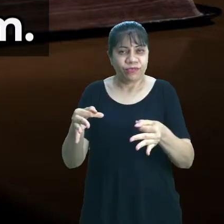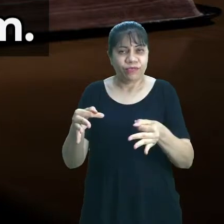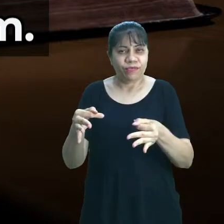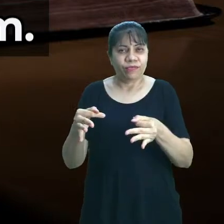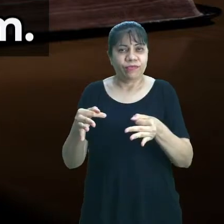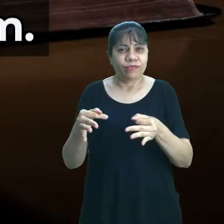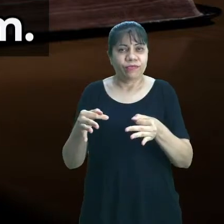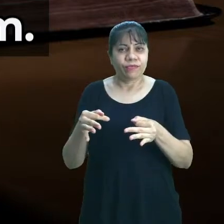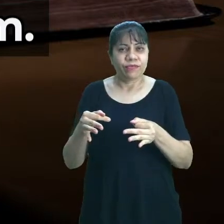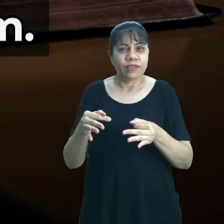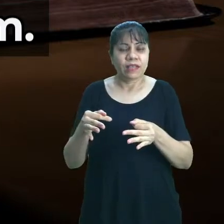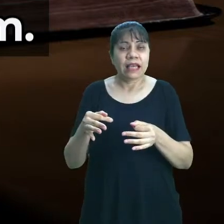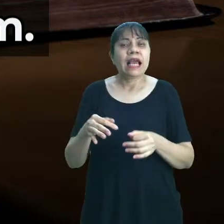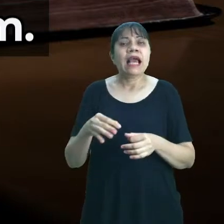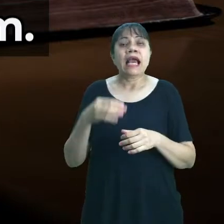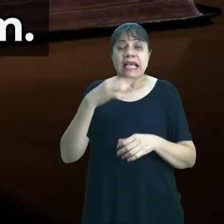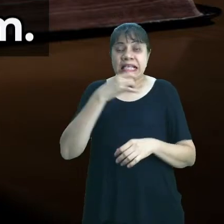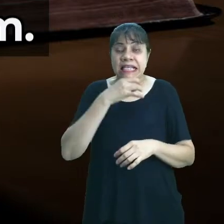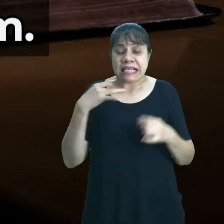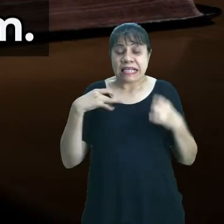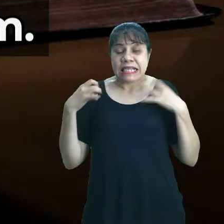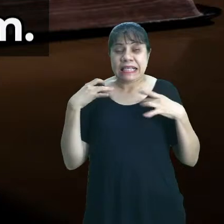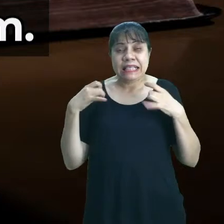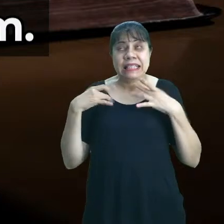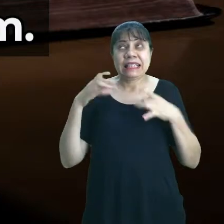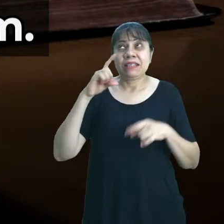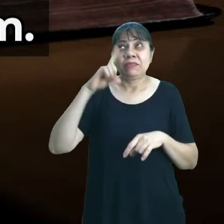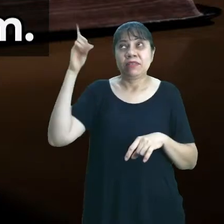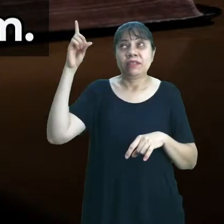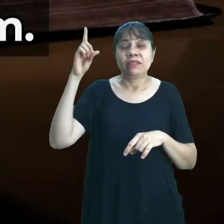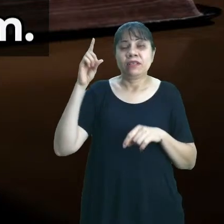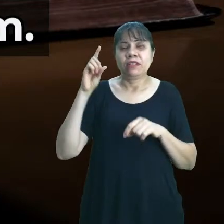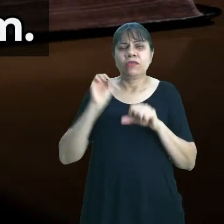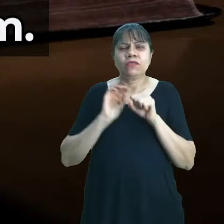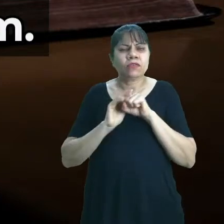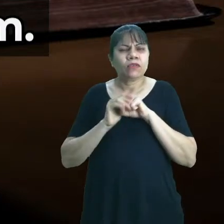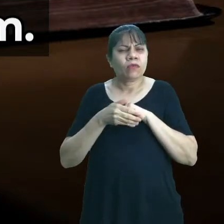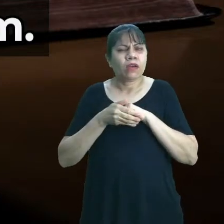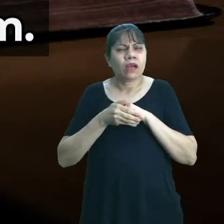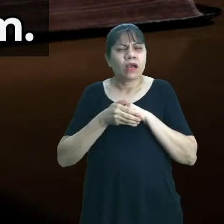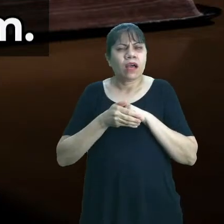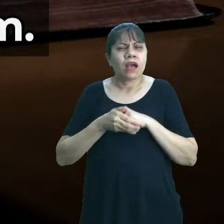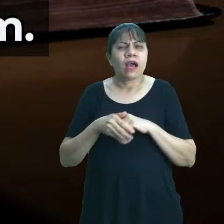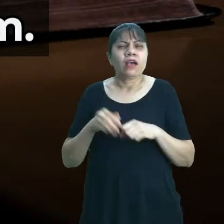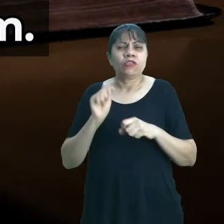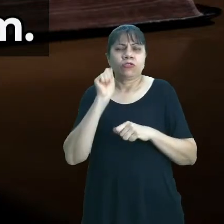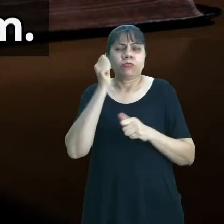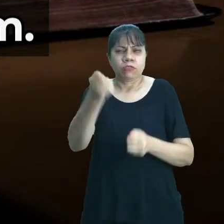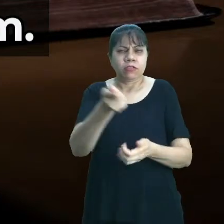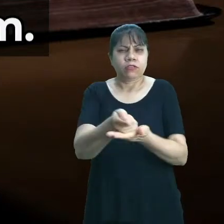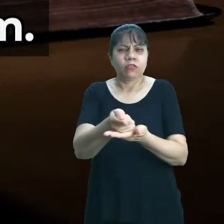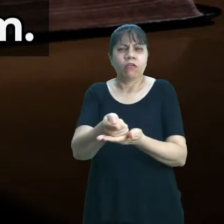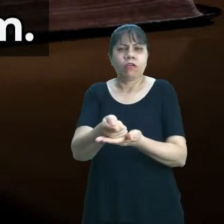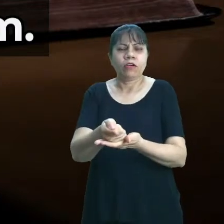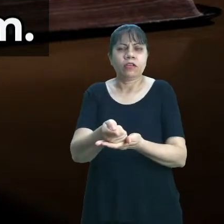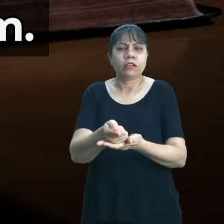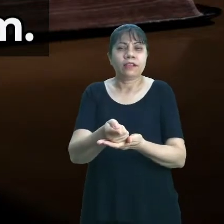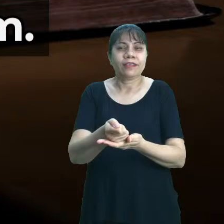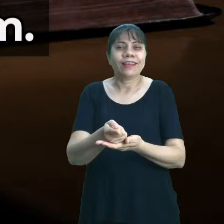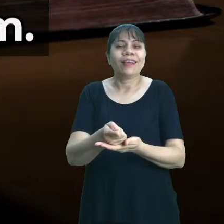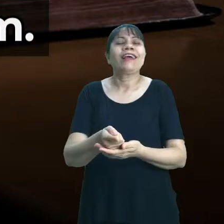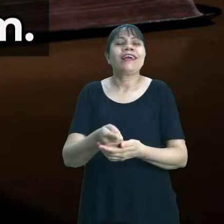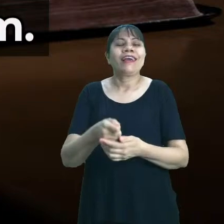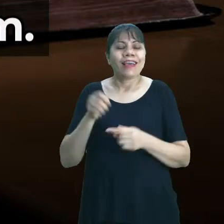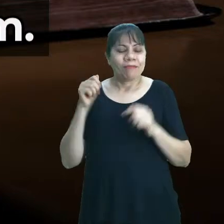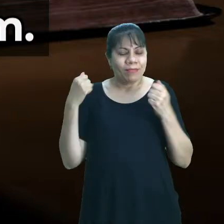Tema a Deus e guarde os seus mandamentos, pois isso é essencial para o